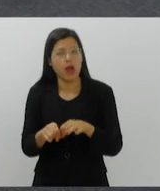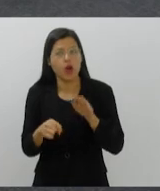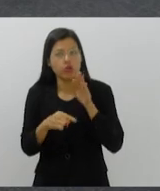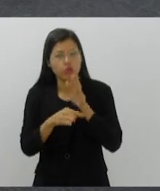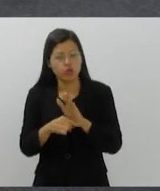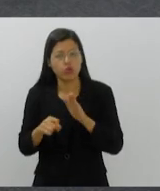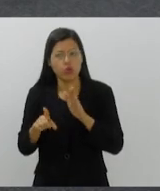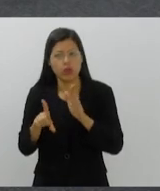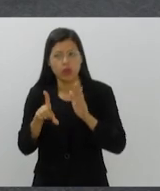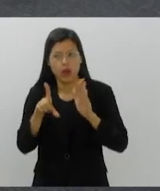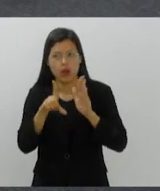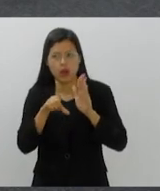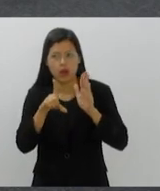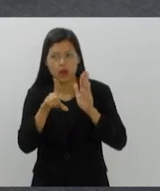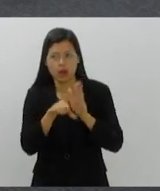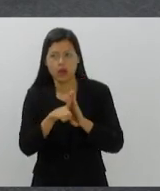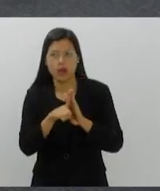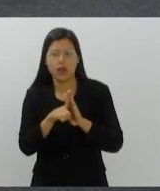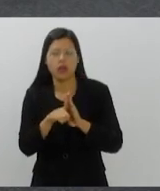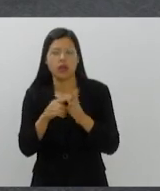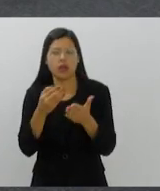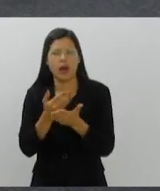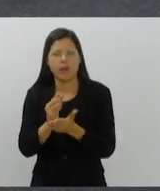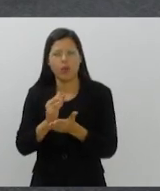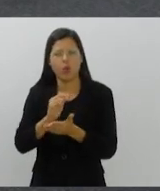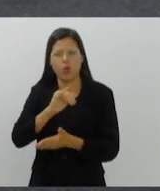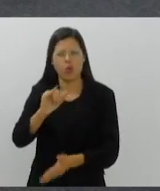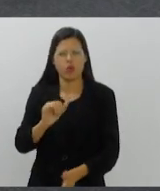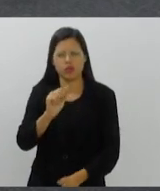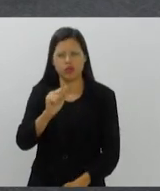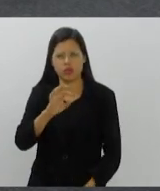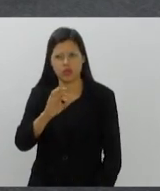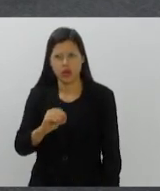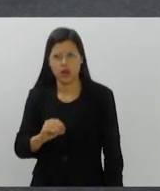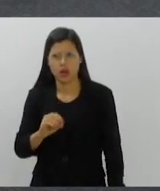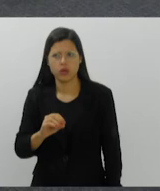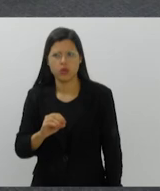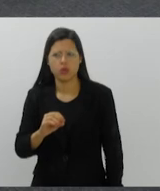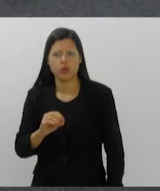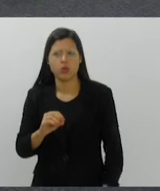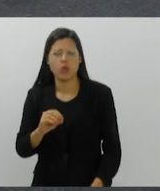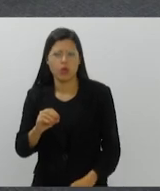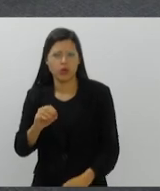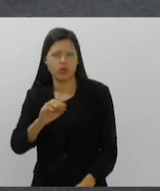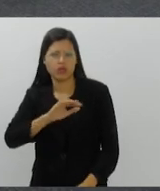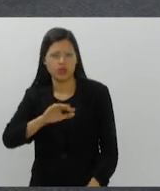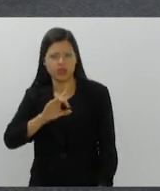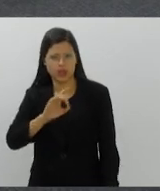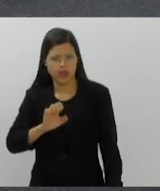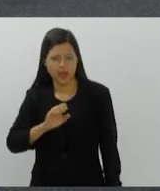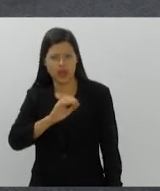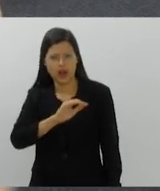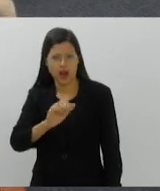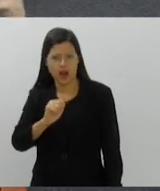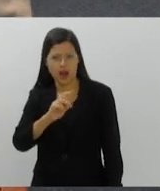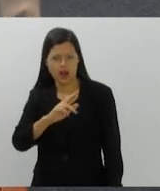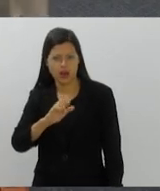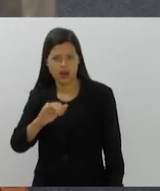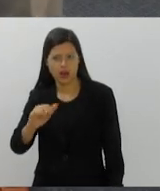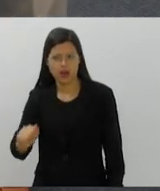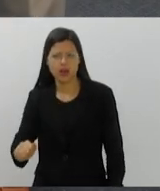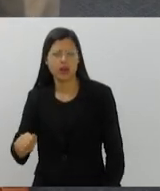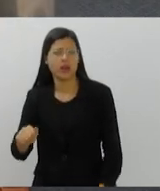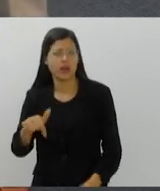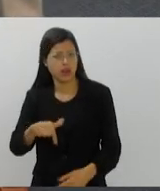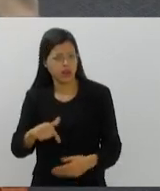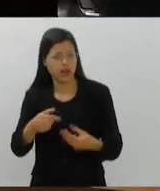com jato de areia nos estaleiros navais, que provocava silicose no pulmão dos operários metalúrgicos,